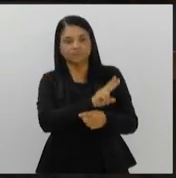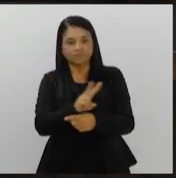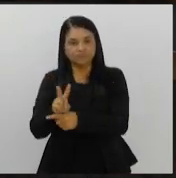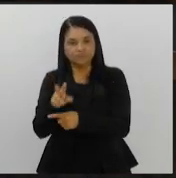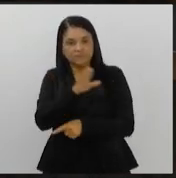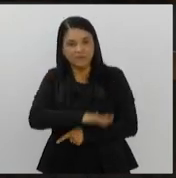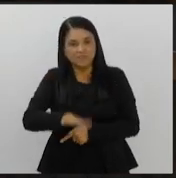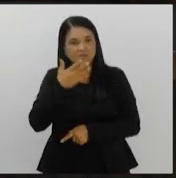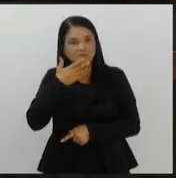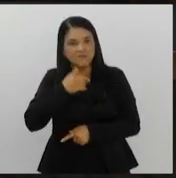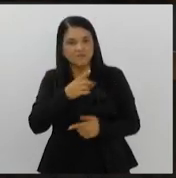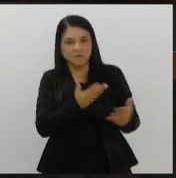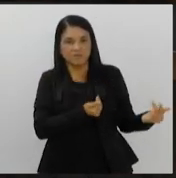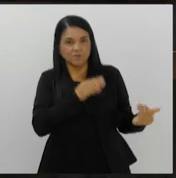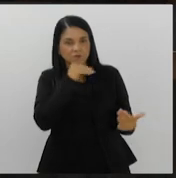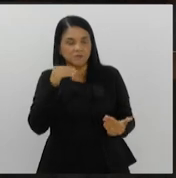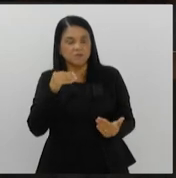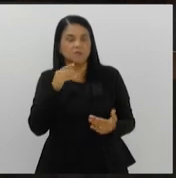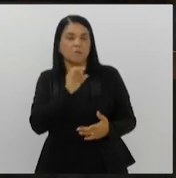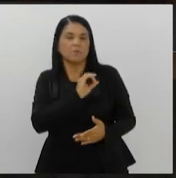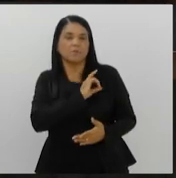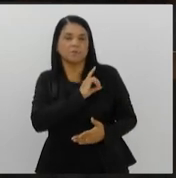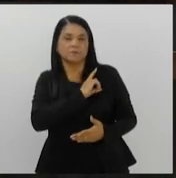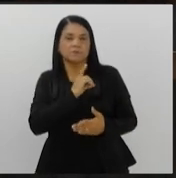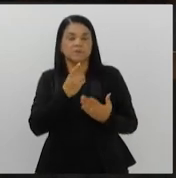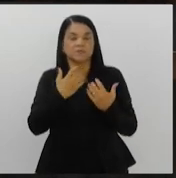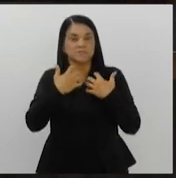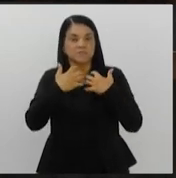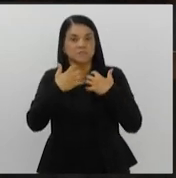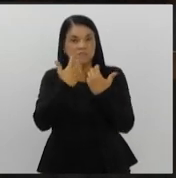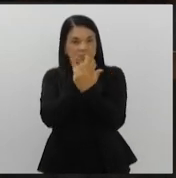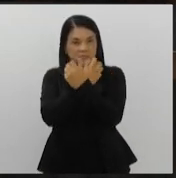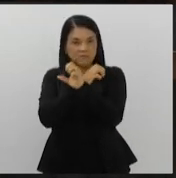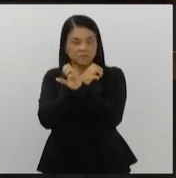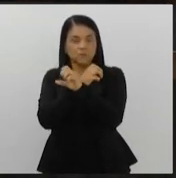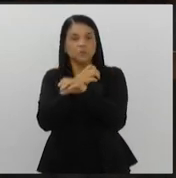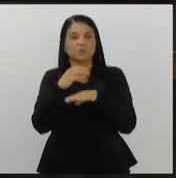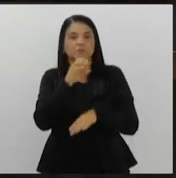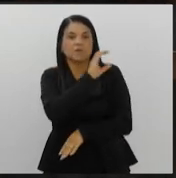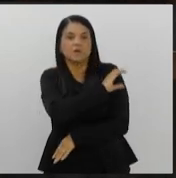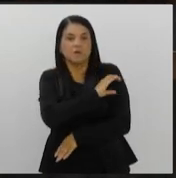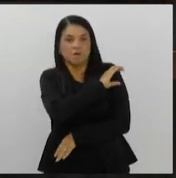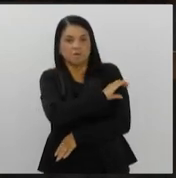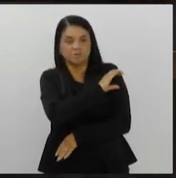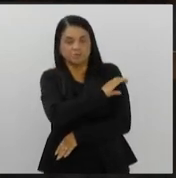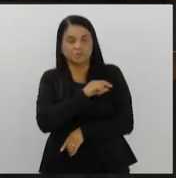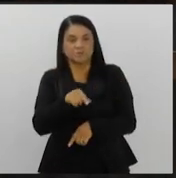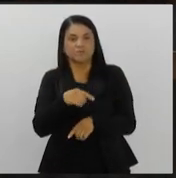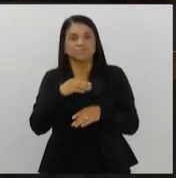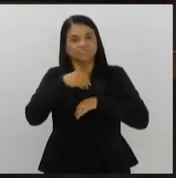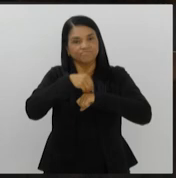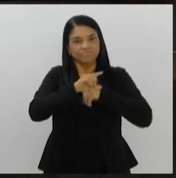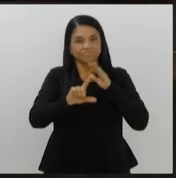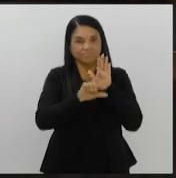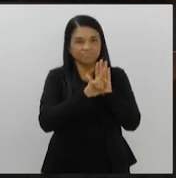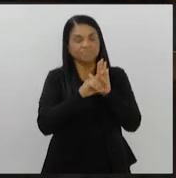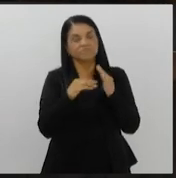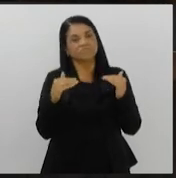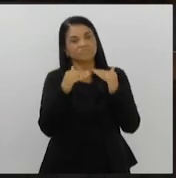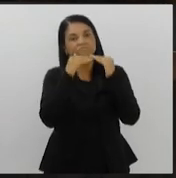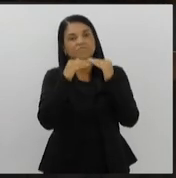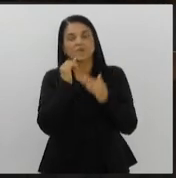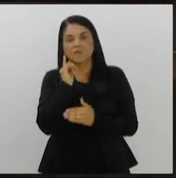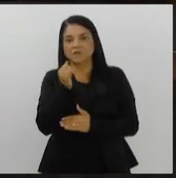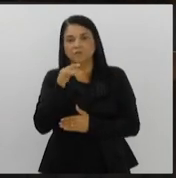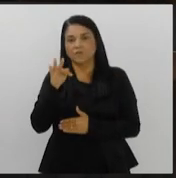na estrutura da Secretaria de Polícia Civil, no município de Campos dos Goitacazes. Pareceres da Comissão de Indicação Legislativa favorável. Relator,